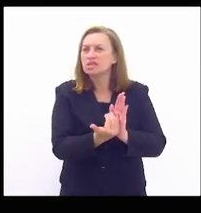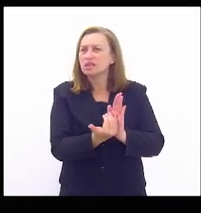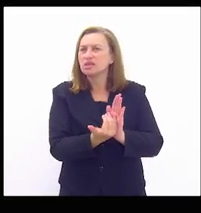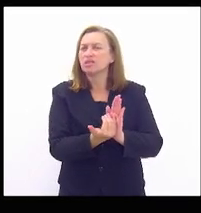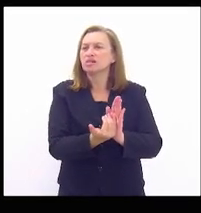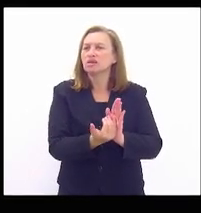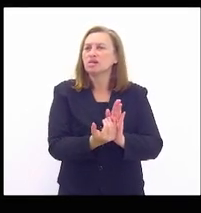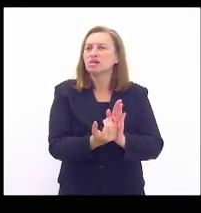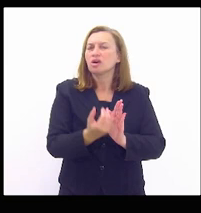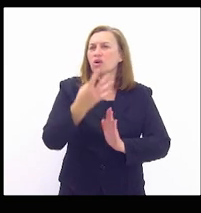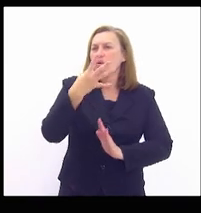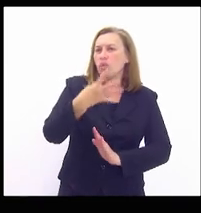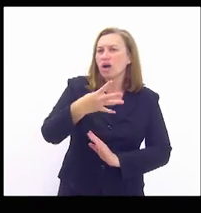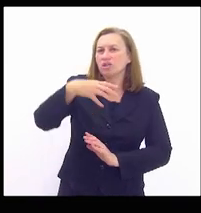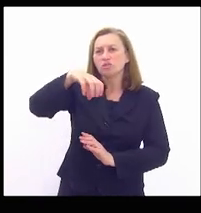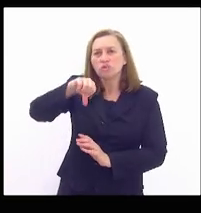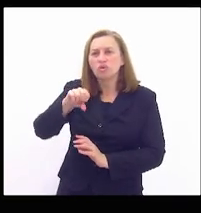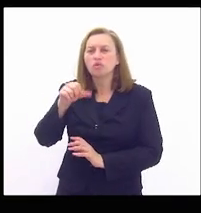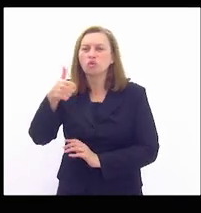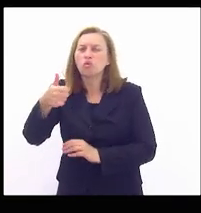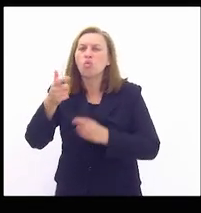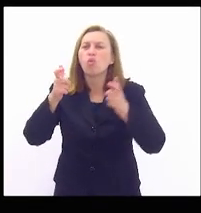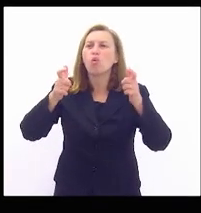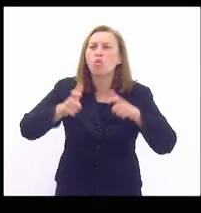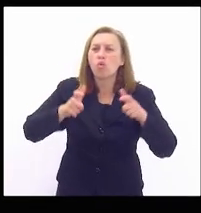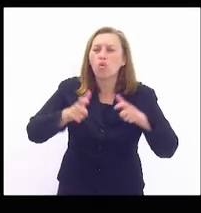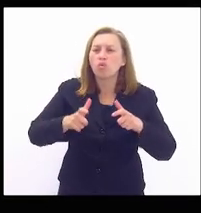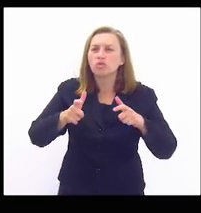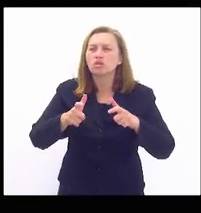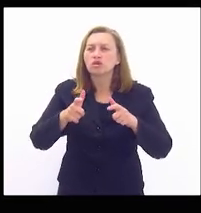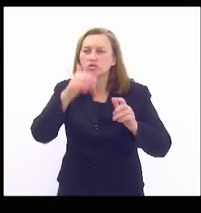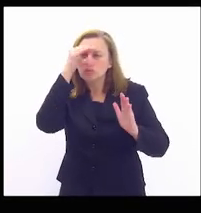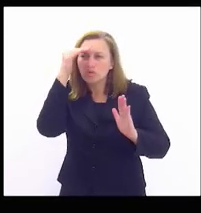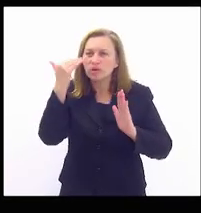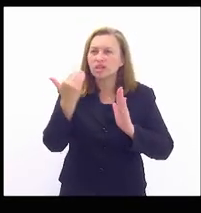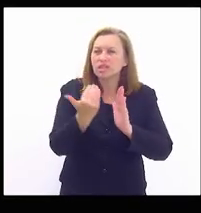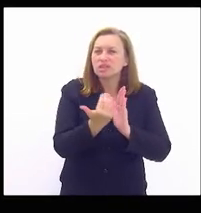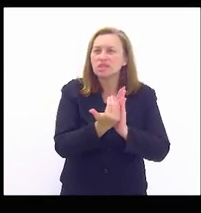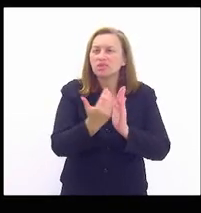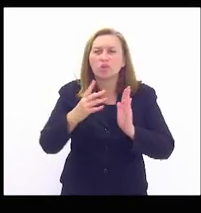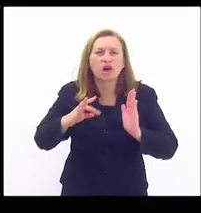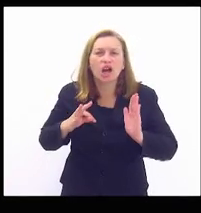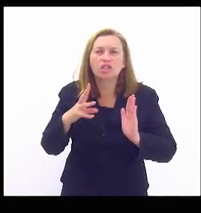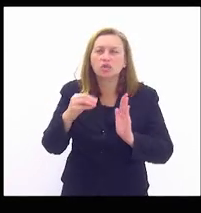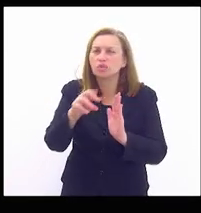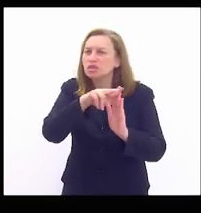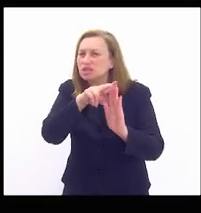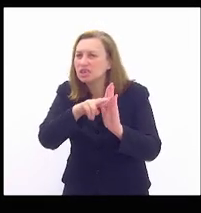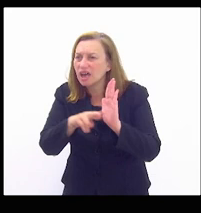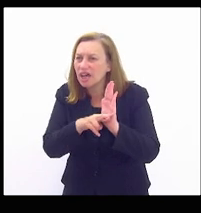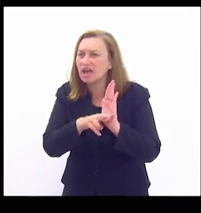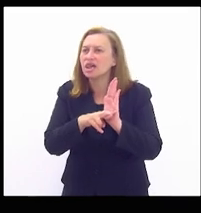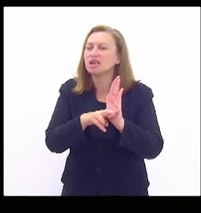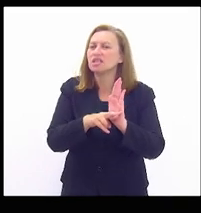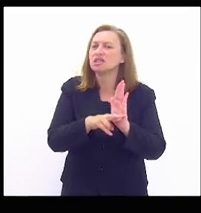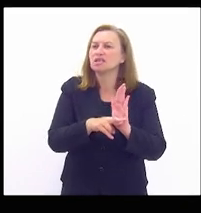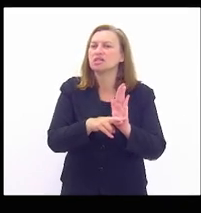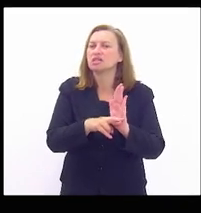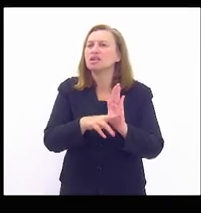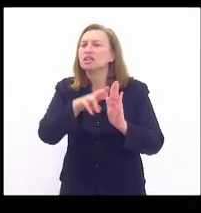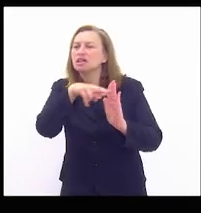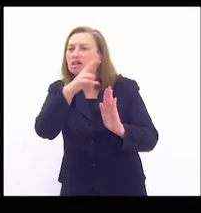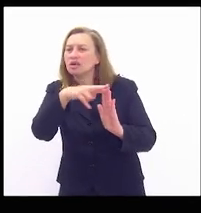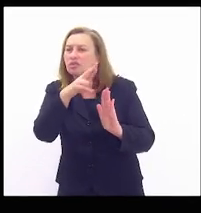coluna 491, onde nós atendemos a eles, a todos os padrões estabelecidos nessa